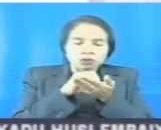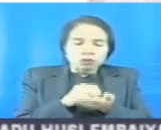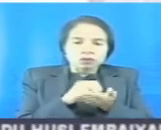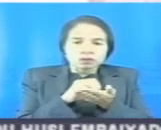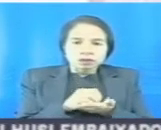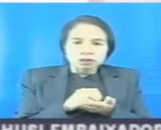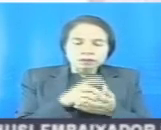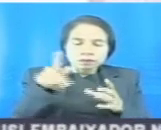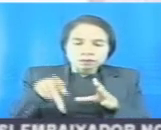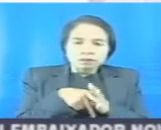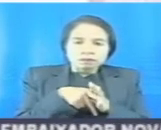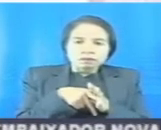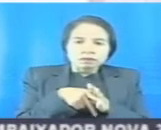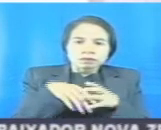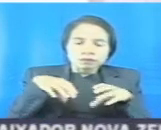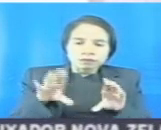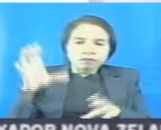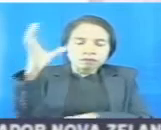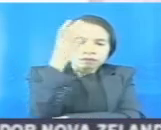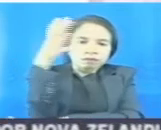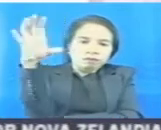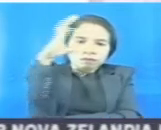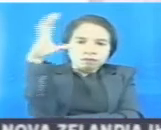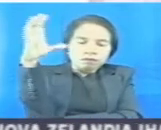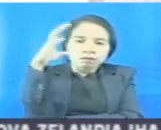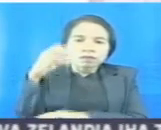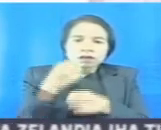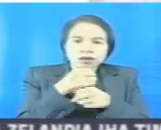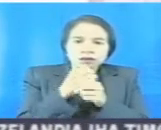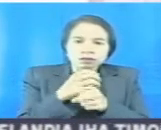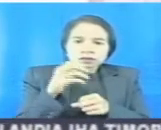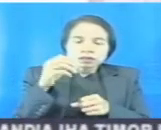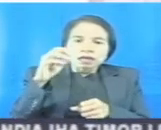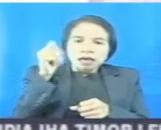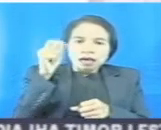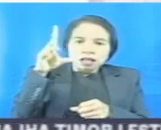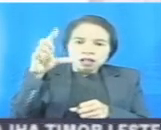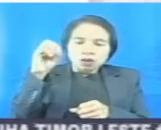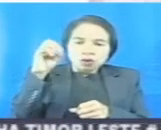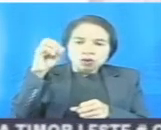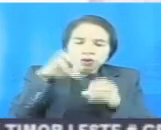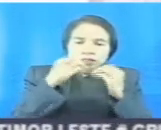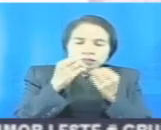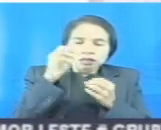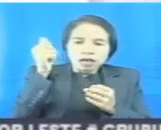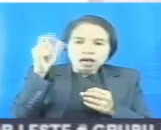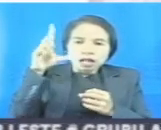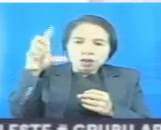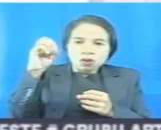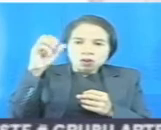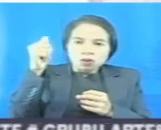Ambeno, participă în Feria Natal nebe realiză husi Fundação Alola. Atividade ne realiza cada tina da la rua